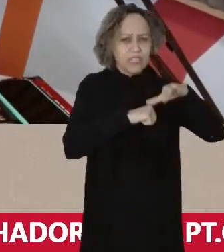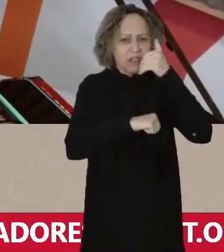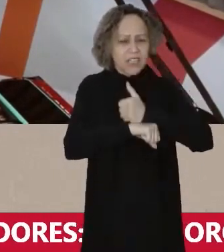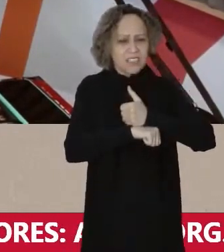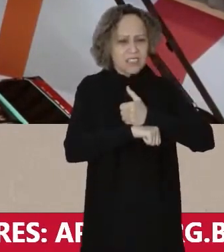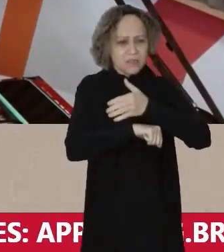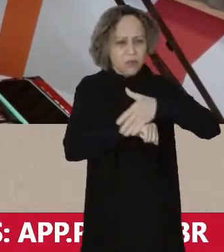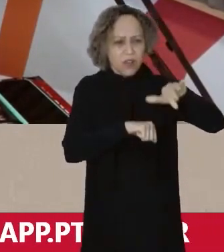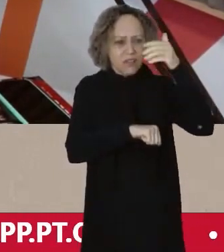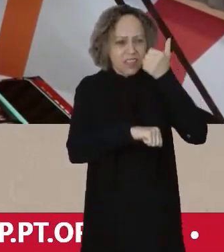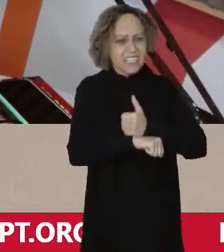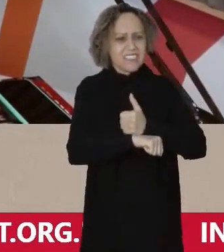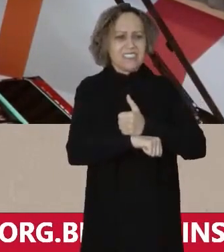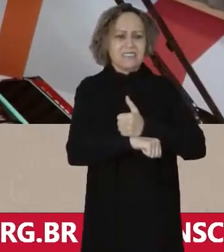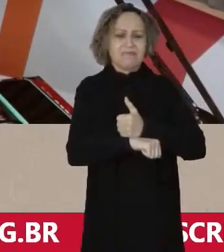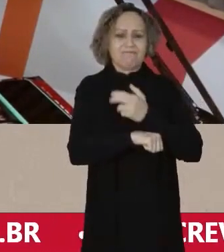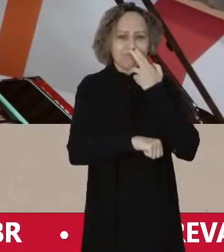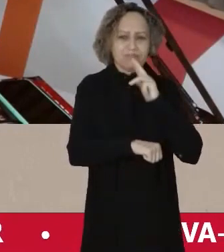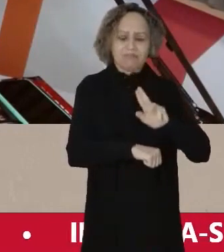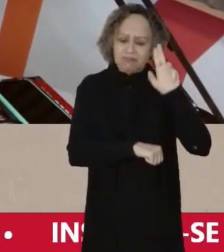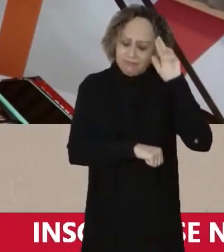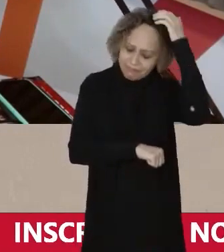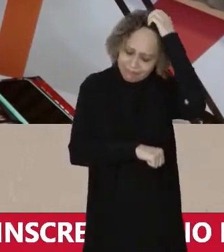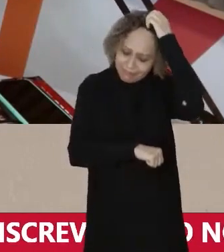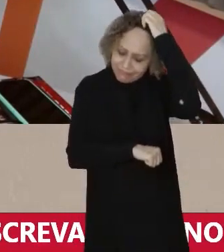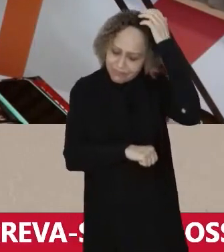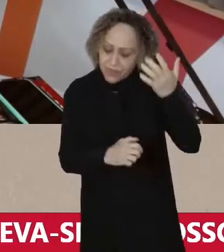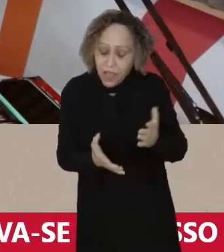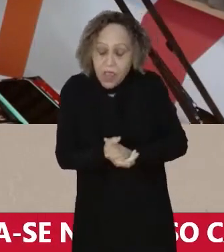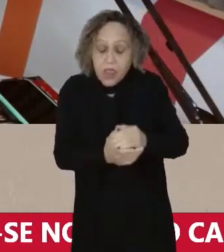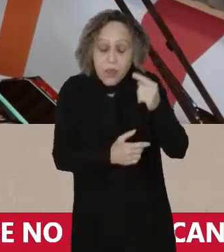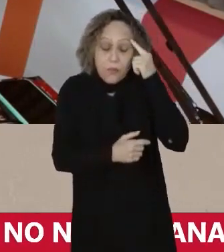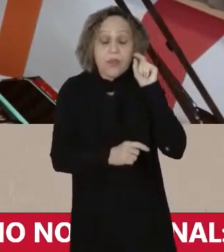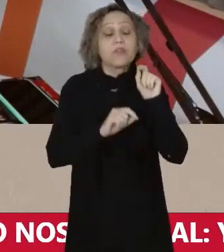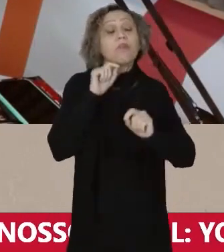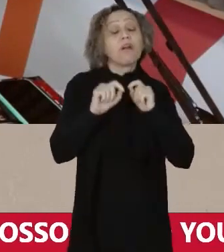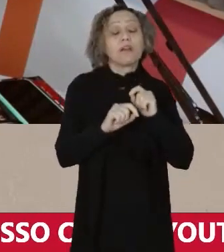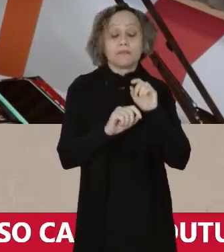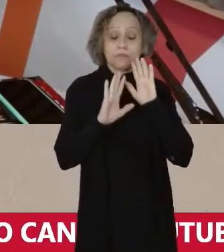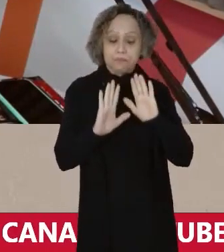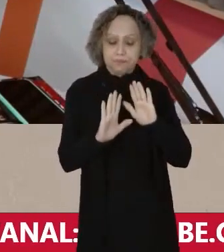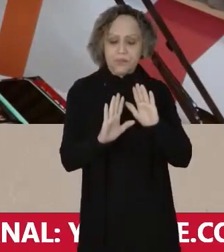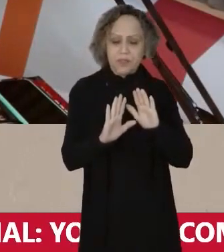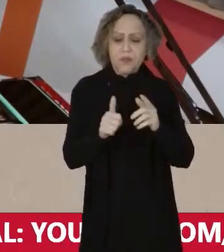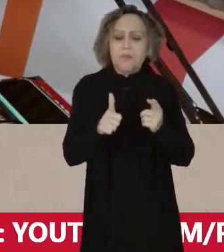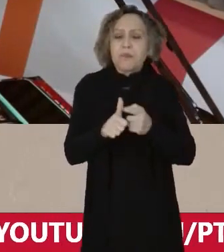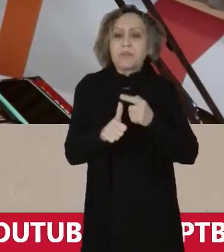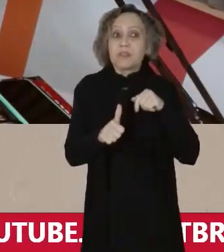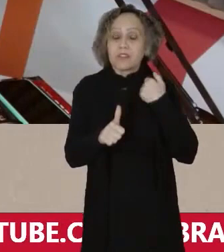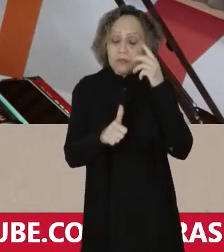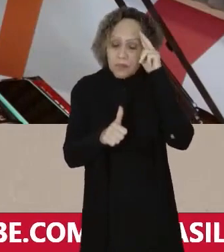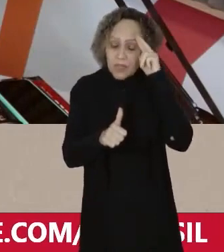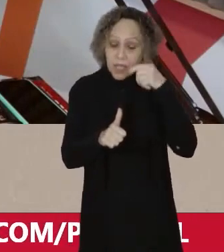é o racismo religioso que tem feito isso. Então, o que eu penso, Amanda, é que nós temos que primeiro lembrar que, como religioso, como um pastor